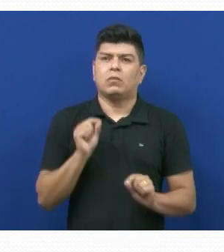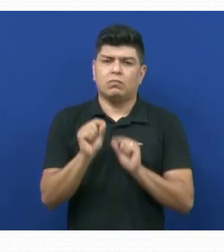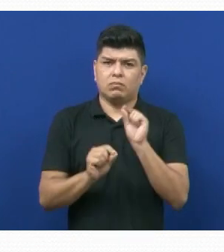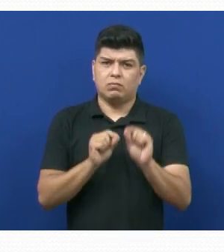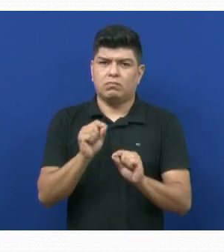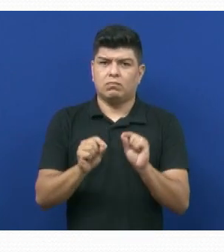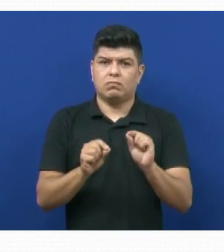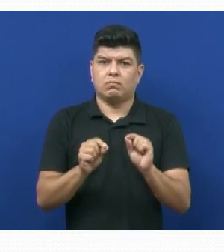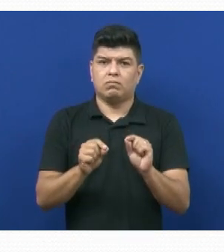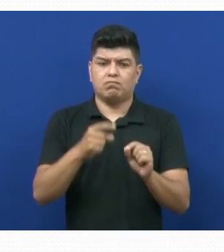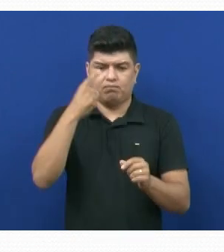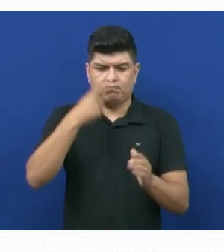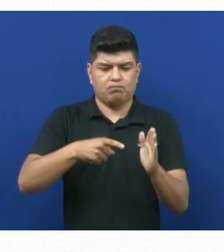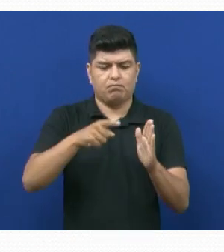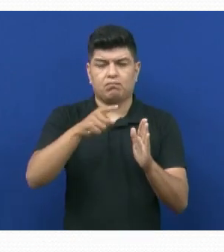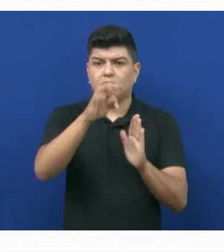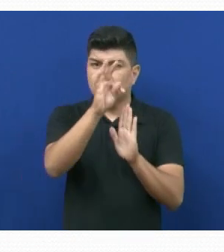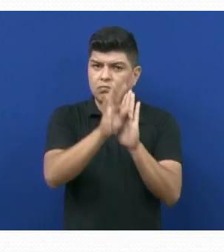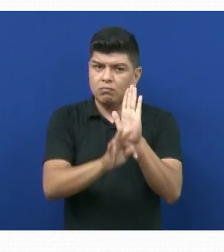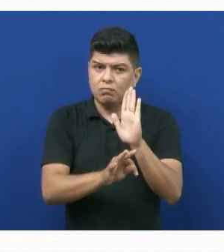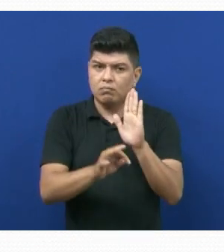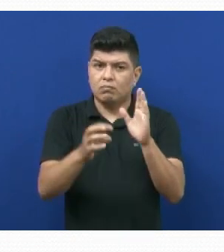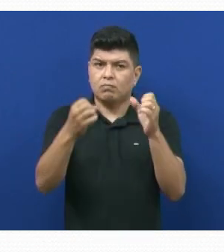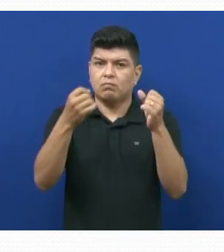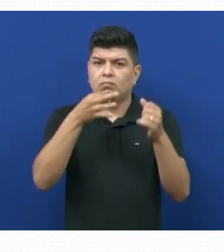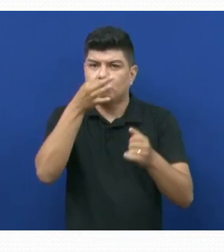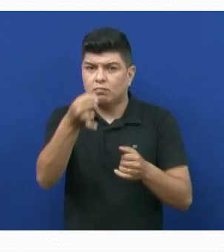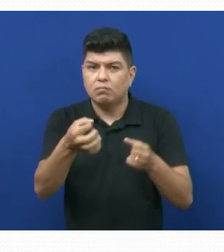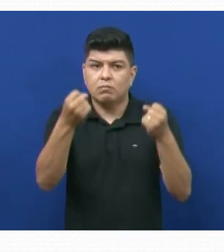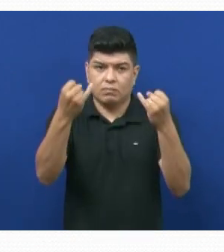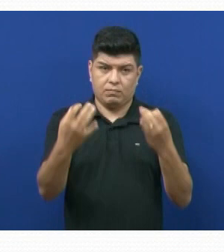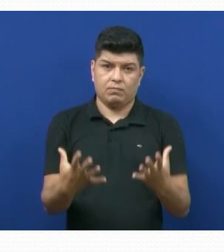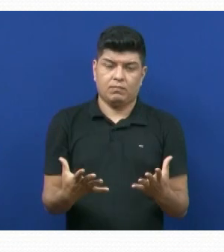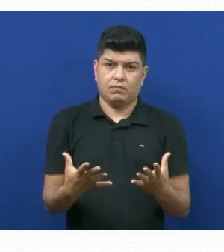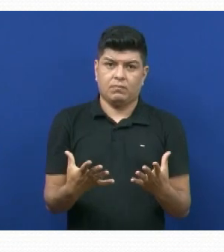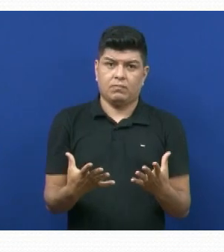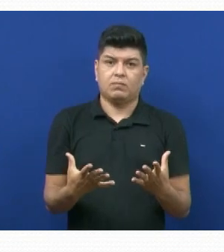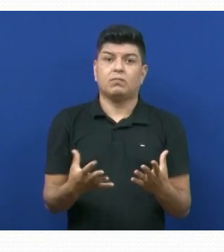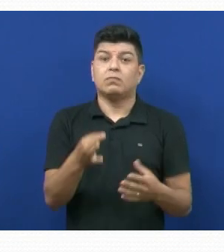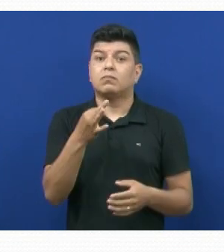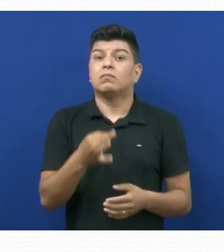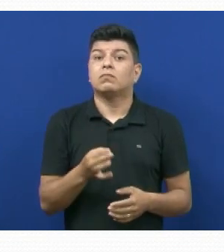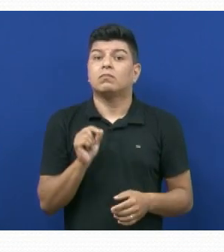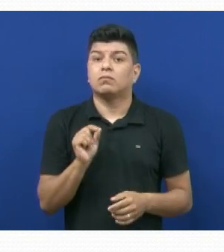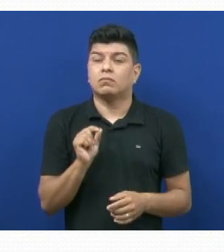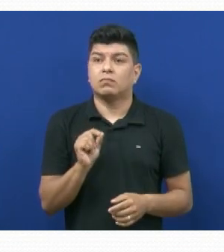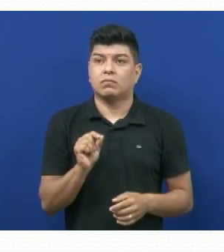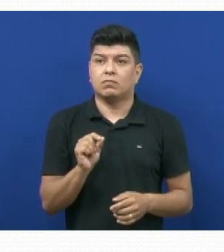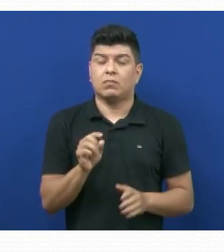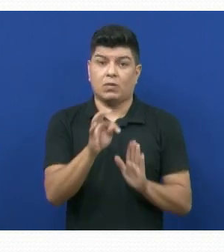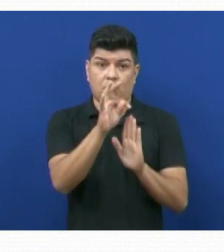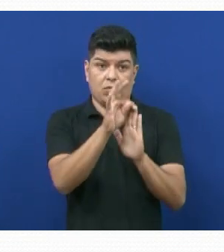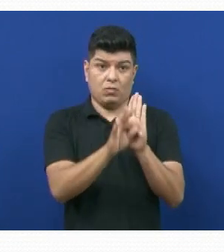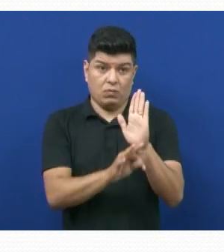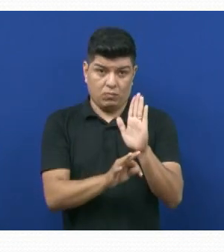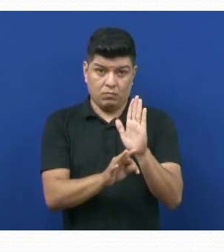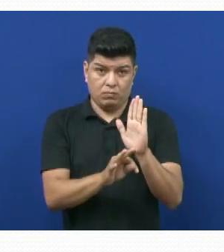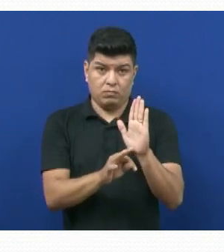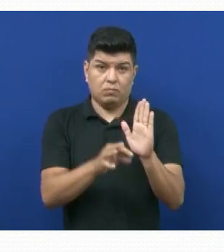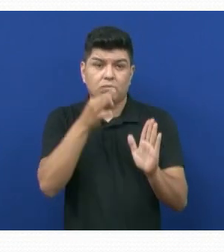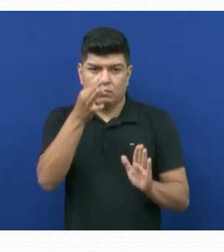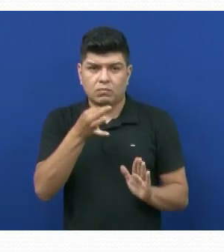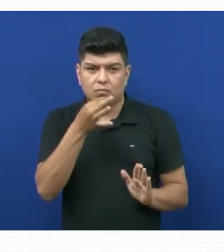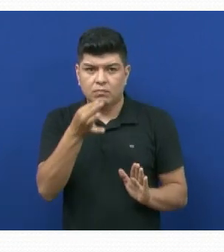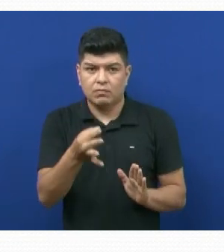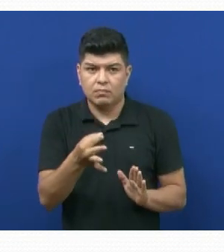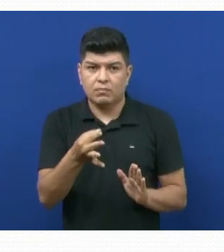um texto tipo dissertativo argumentativo? Justamente o seguinte: o texto dissertativo argumentativo,